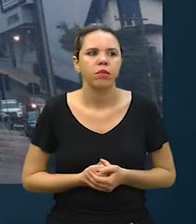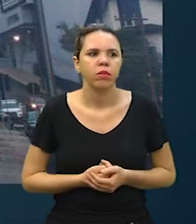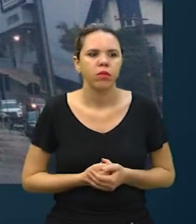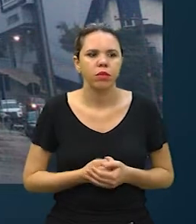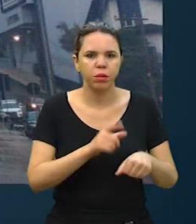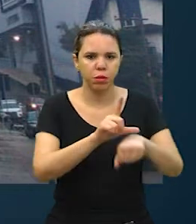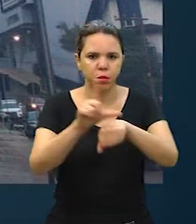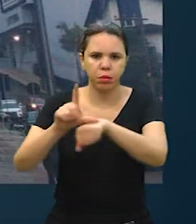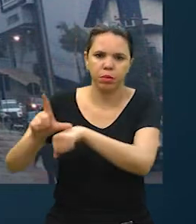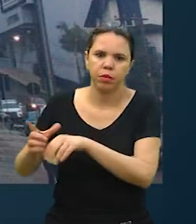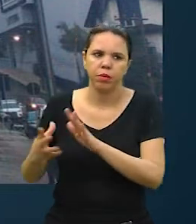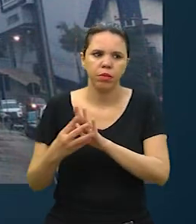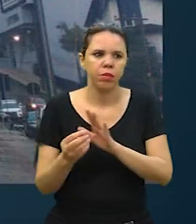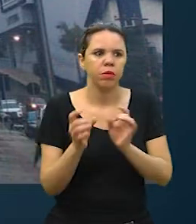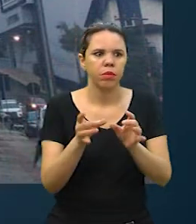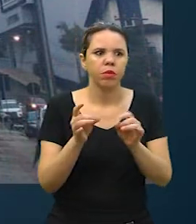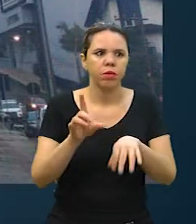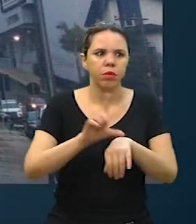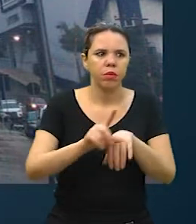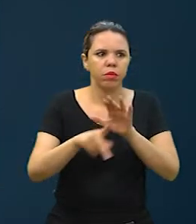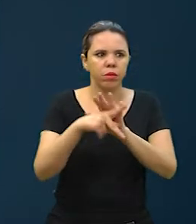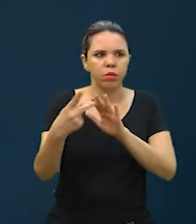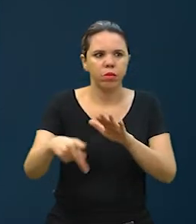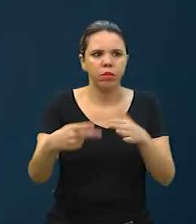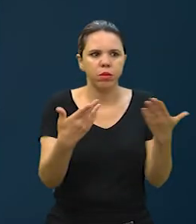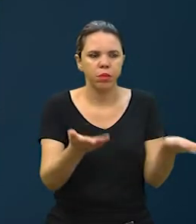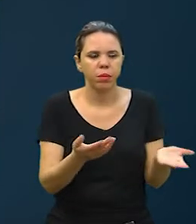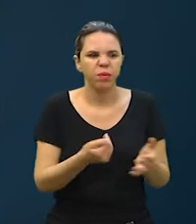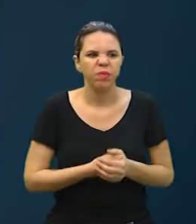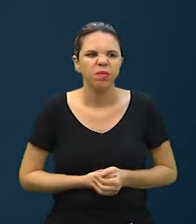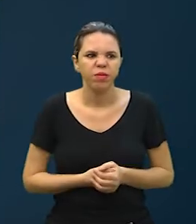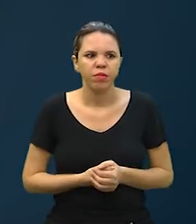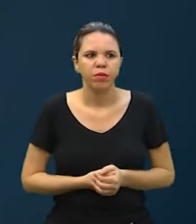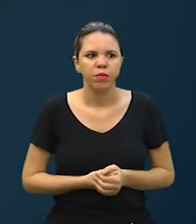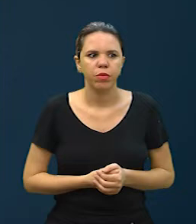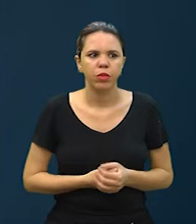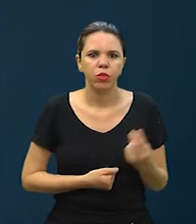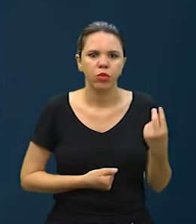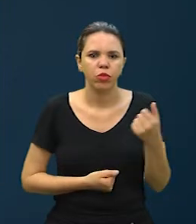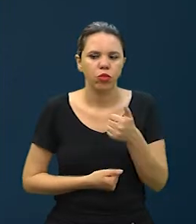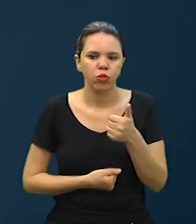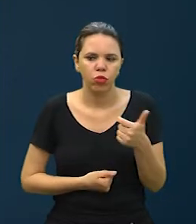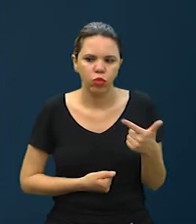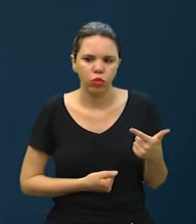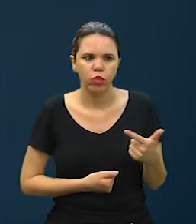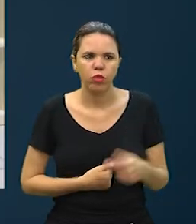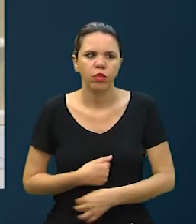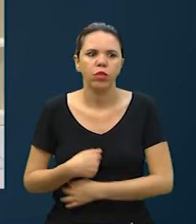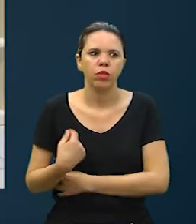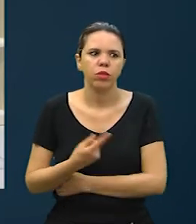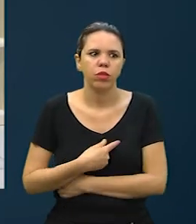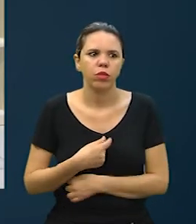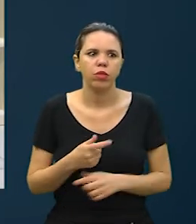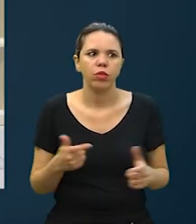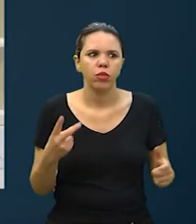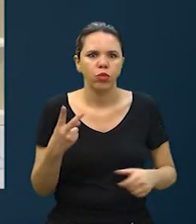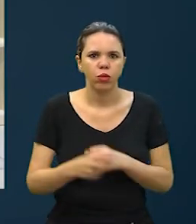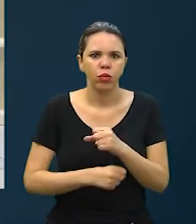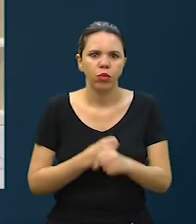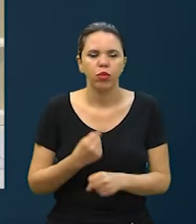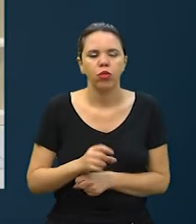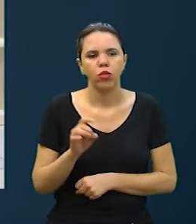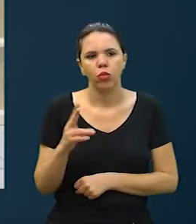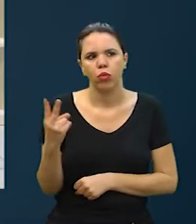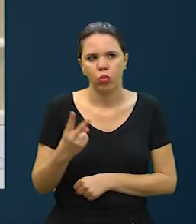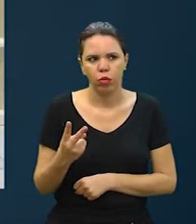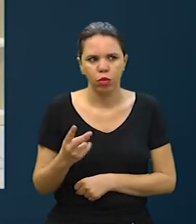franquia, inclusive vendendo as nossas lojas próprias. De 12, a gente acabou ficando num período de 2